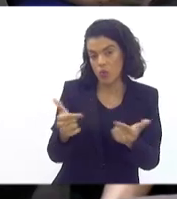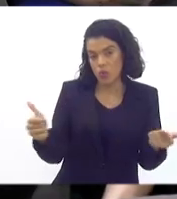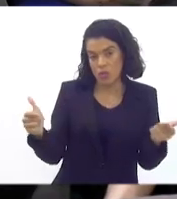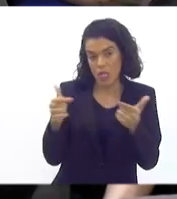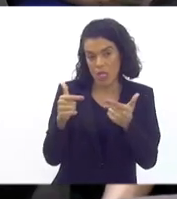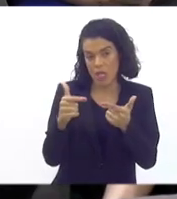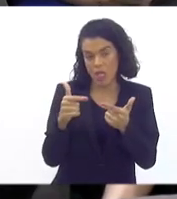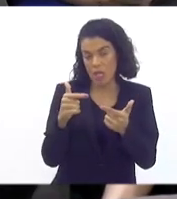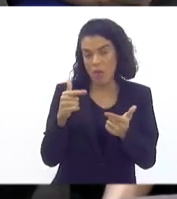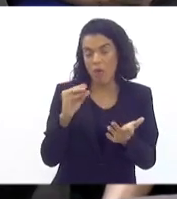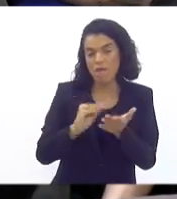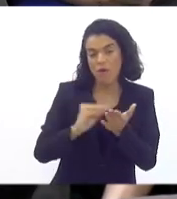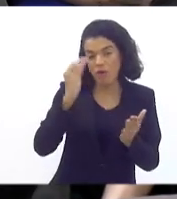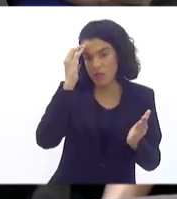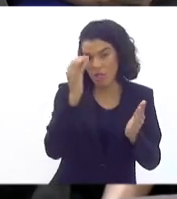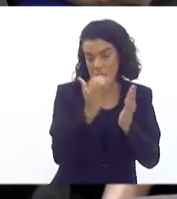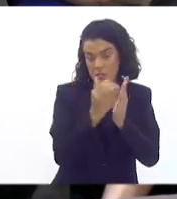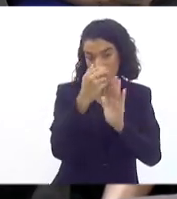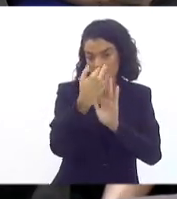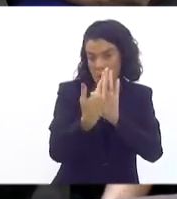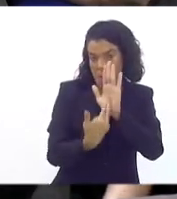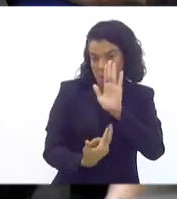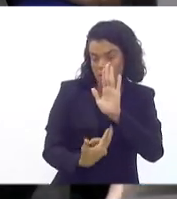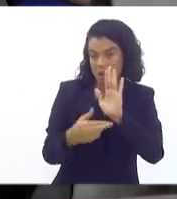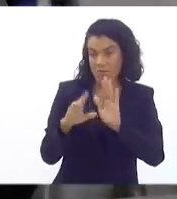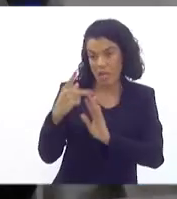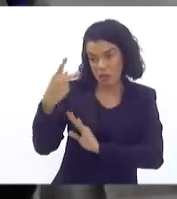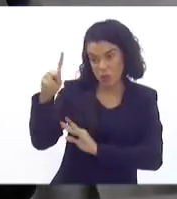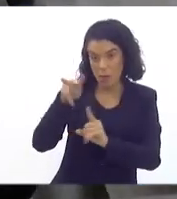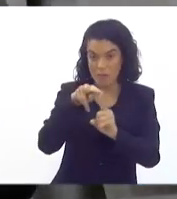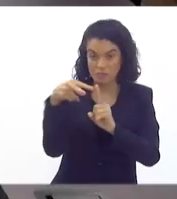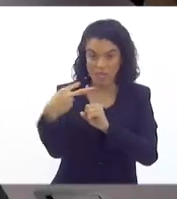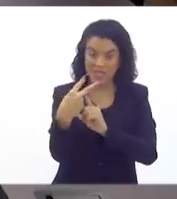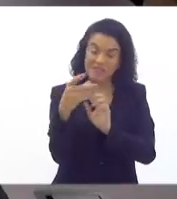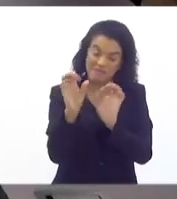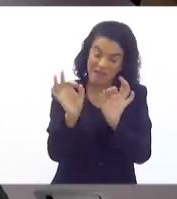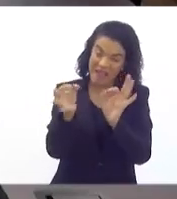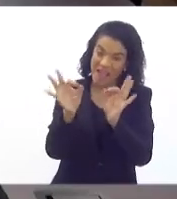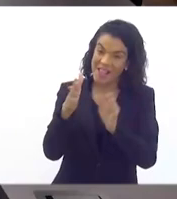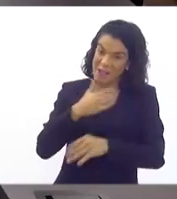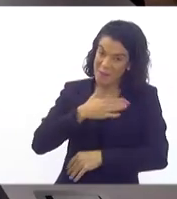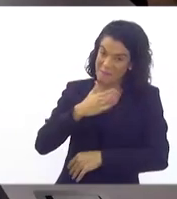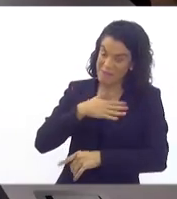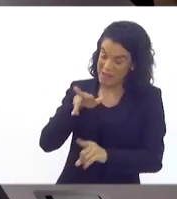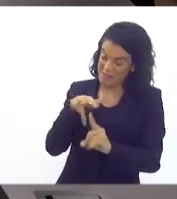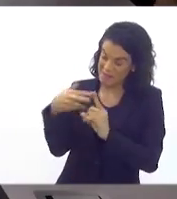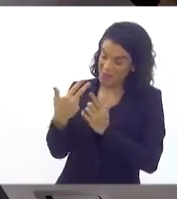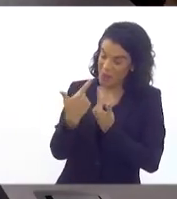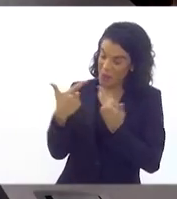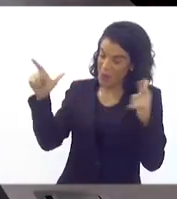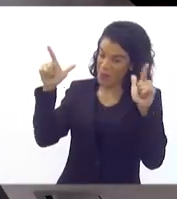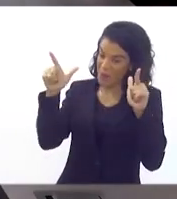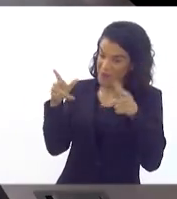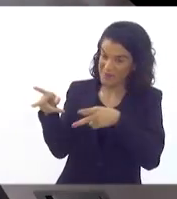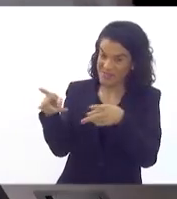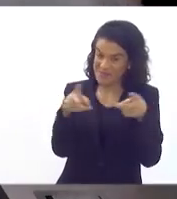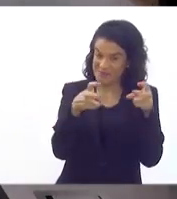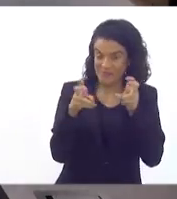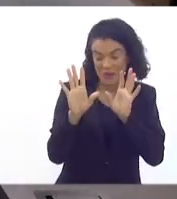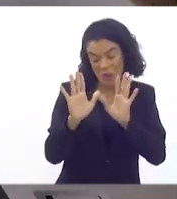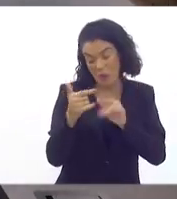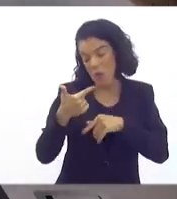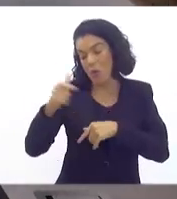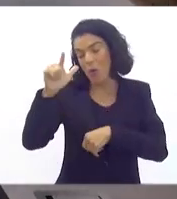nenhum descumprimento tá só para deixar claro na visão de vossa excelência perfeitamente na minha visão é outra mas eu prefiro